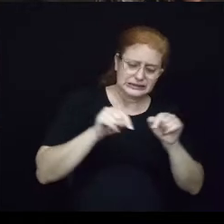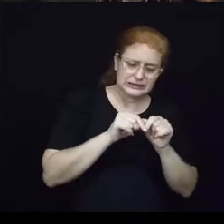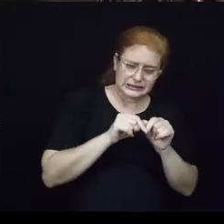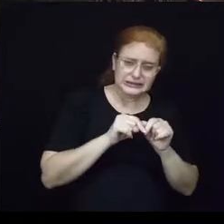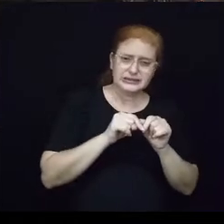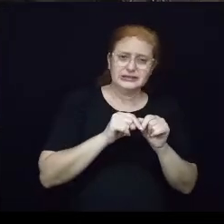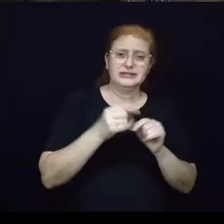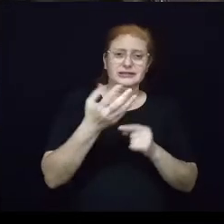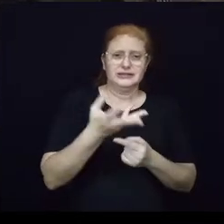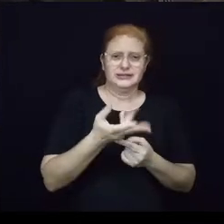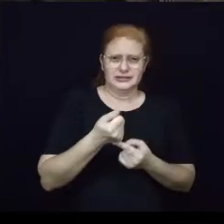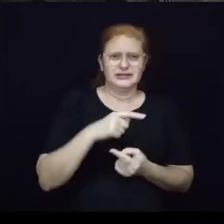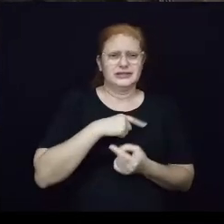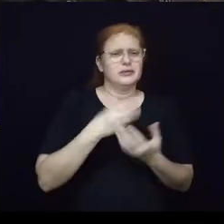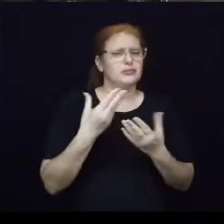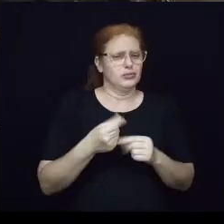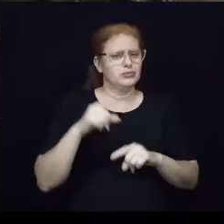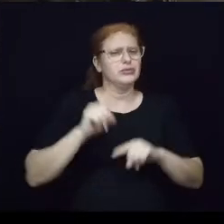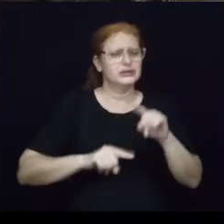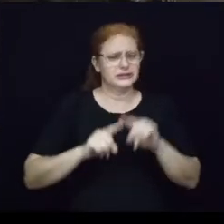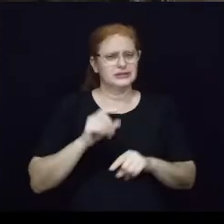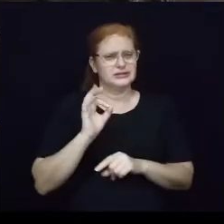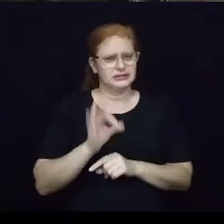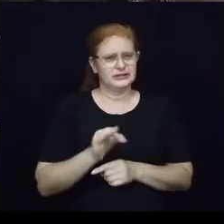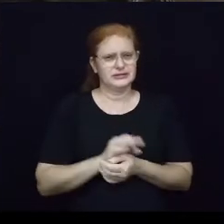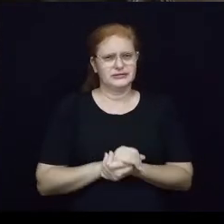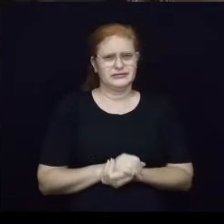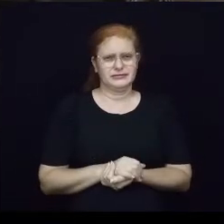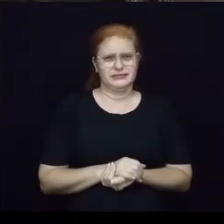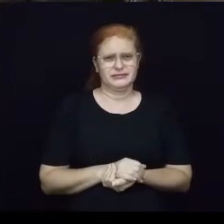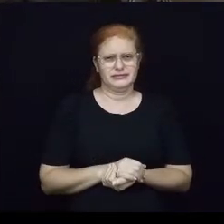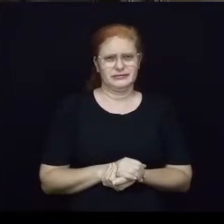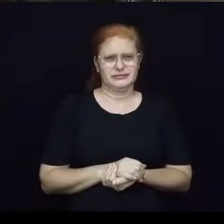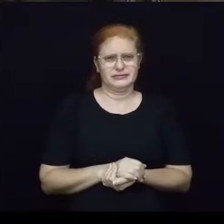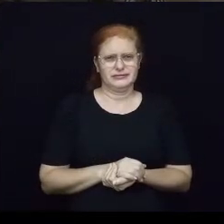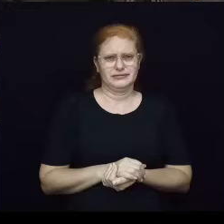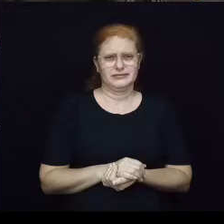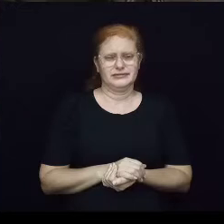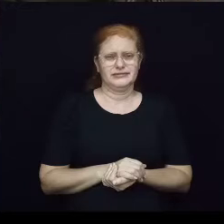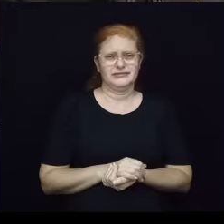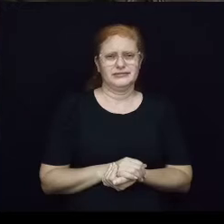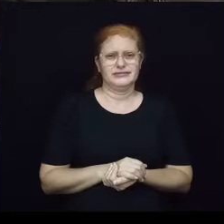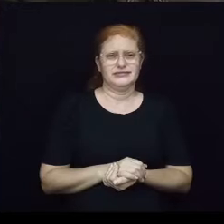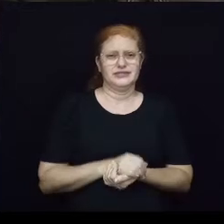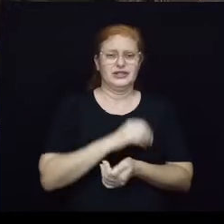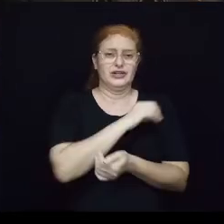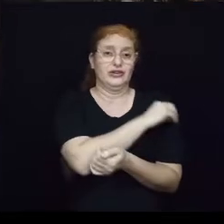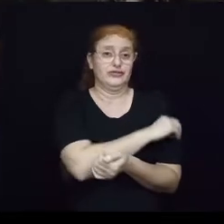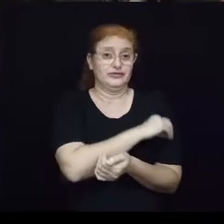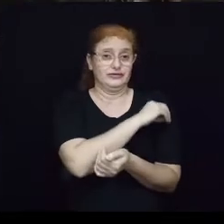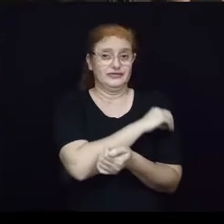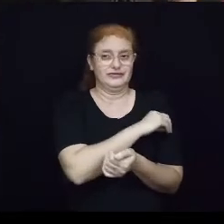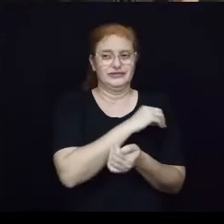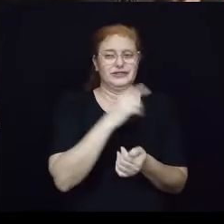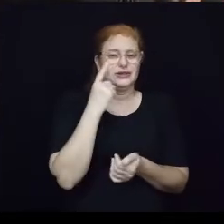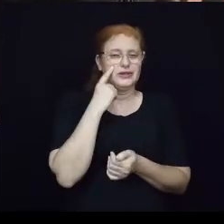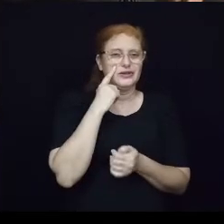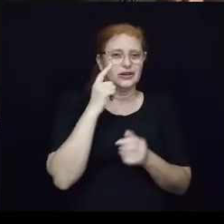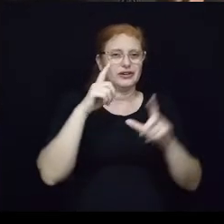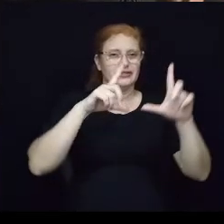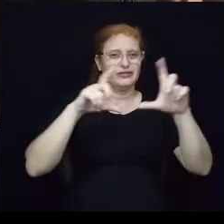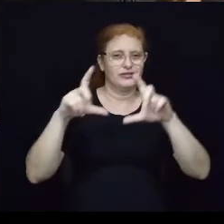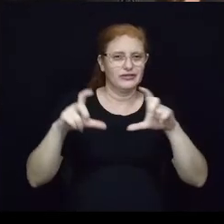ateliê? Ele é muito equipado, né? Um ateliê oficina. Essas imagens